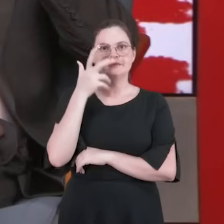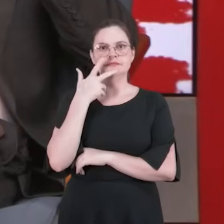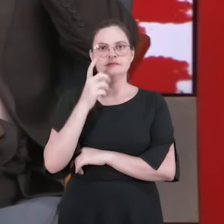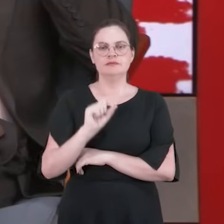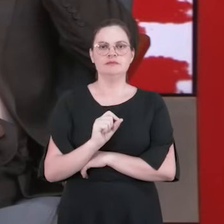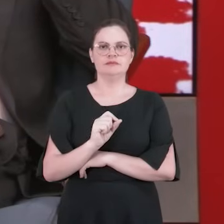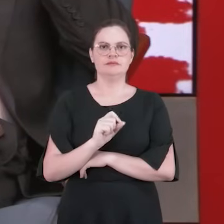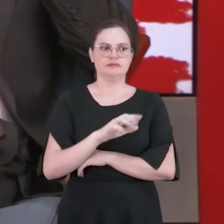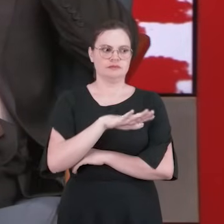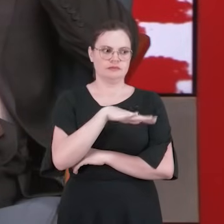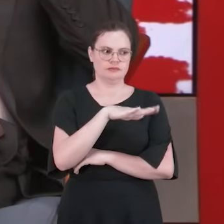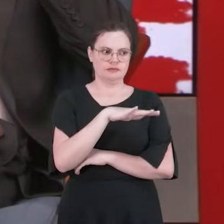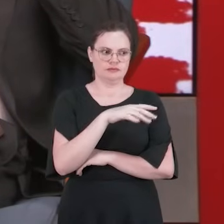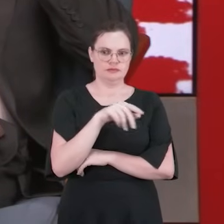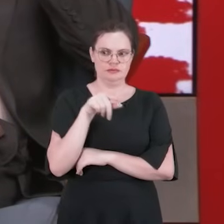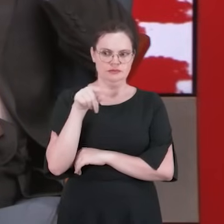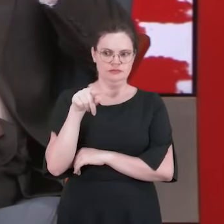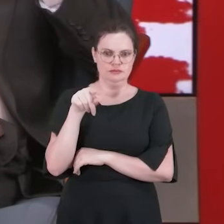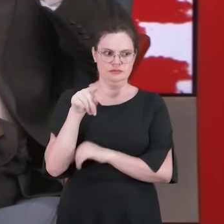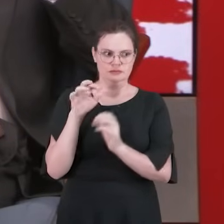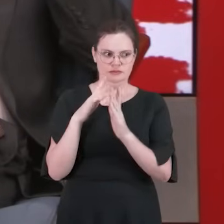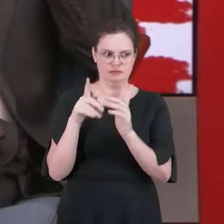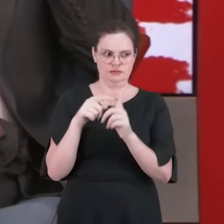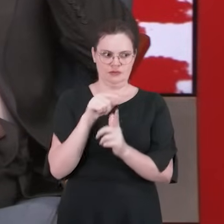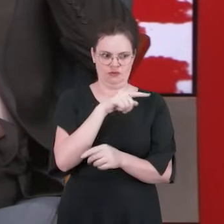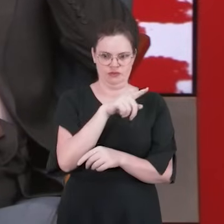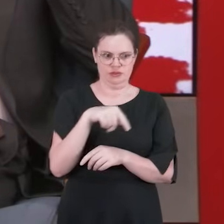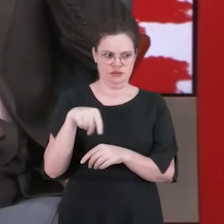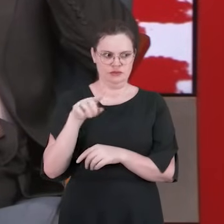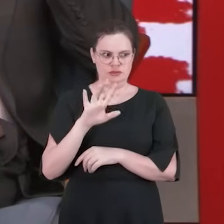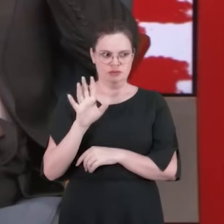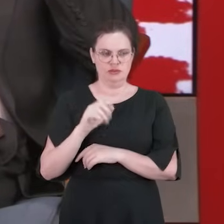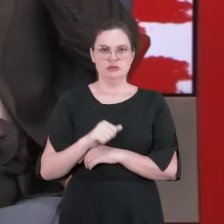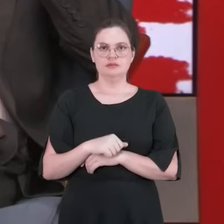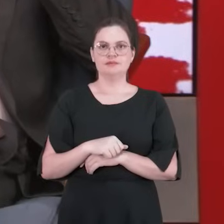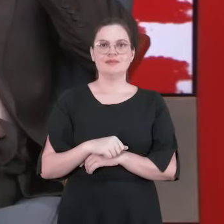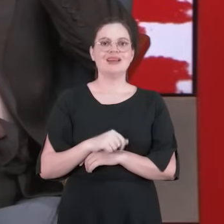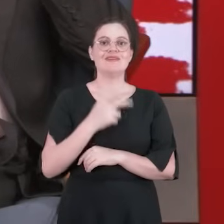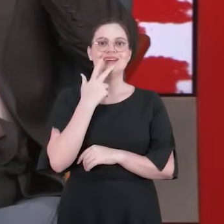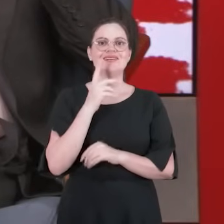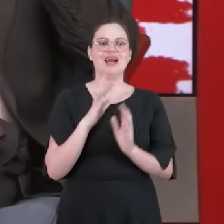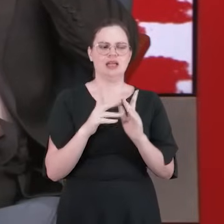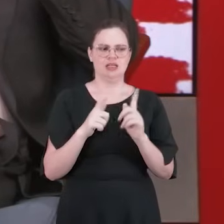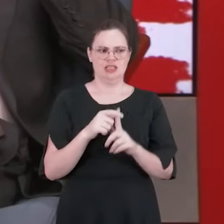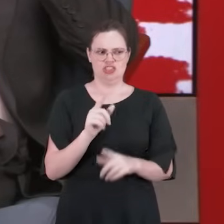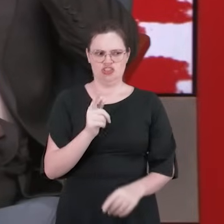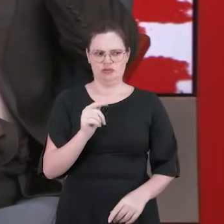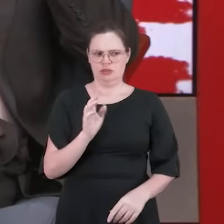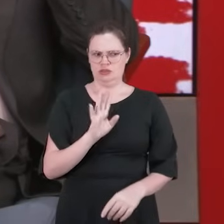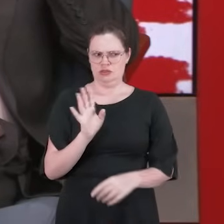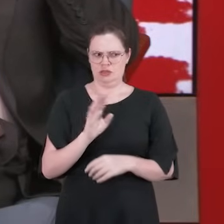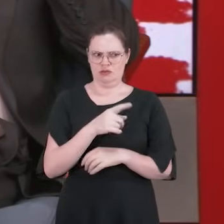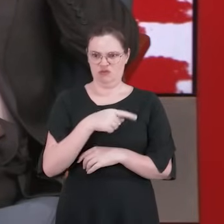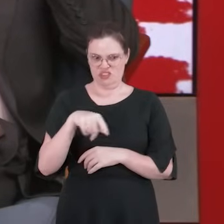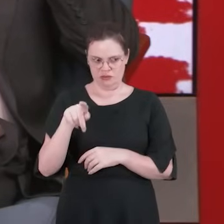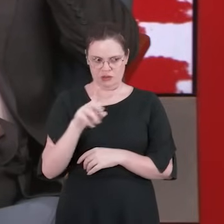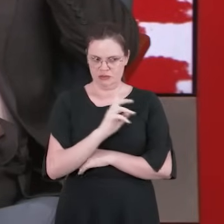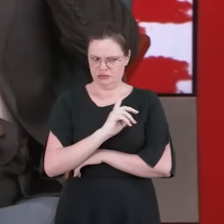devem ir naquela igreja ali, chamava Igreja de Gedeuti, porque ali o